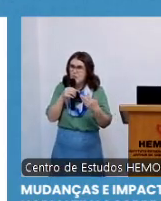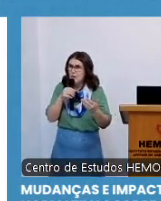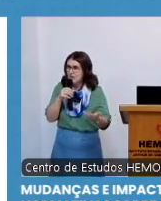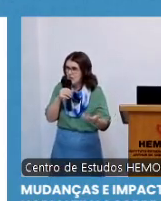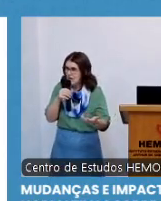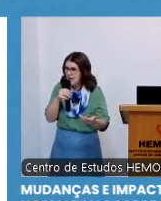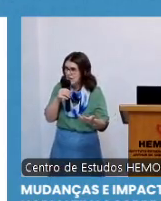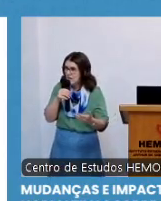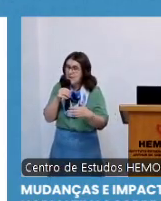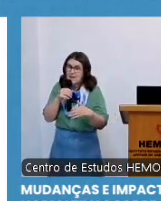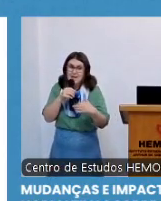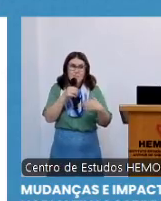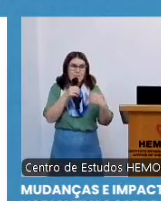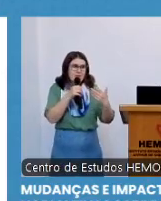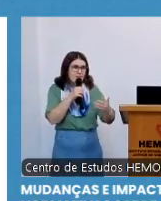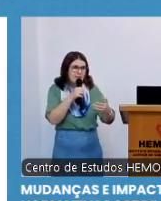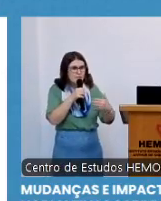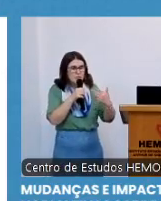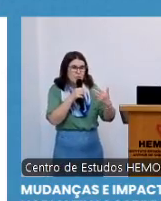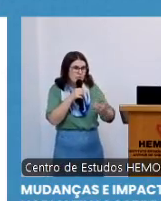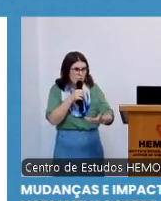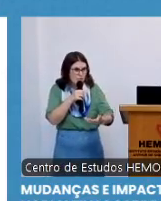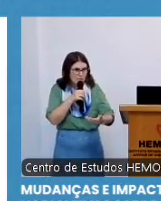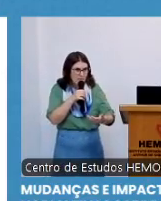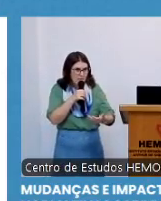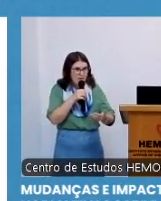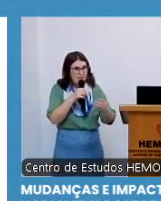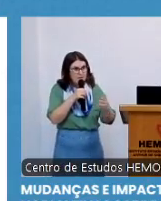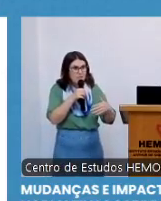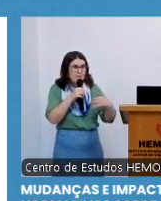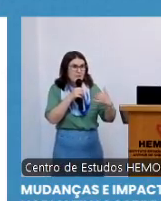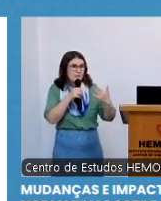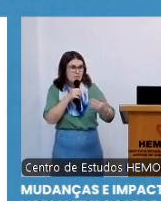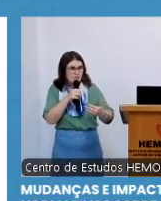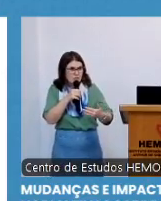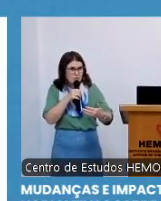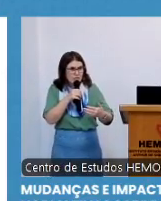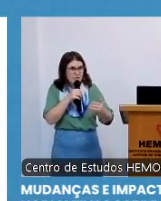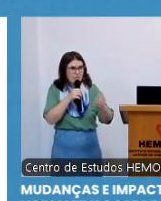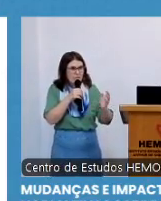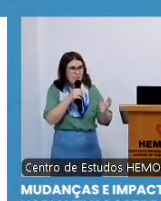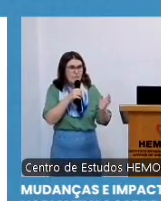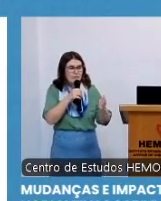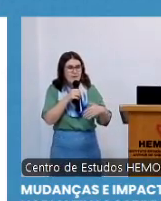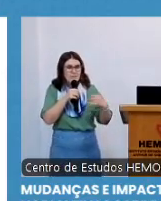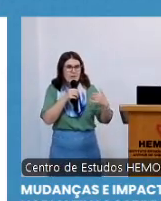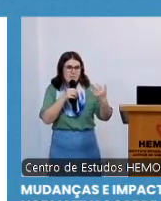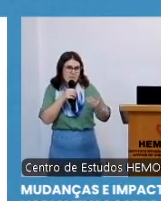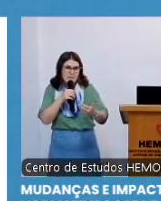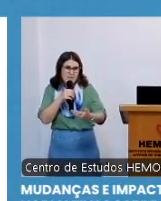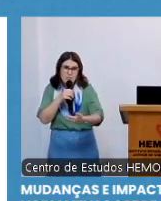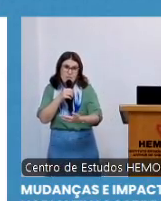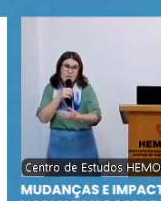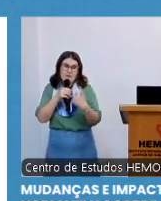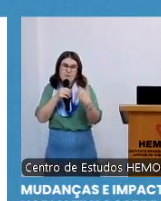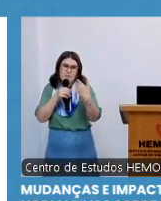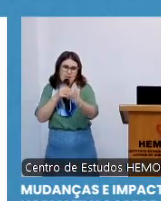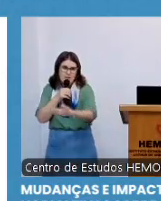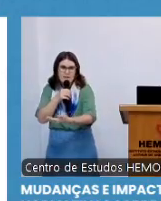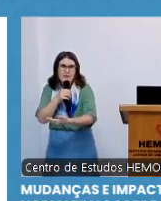ideal de um colegiado é que ele represente a sua instituição. Então, se a sua instituição faz mais pesquisa